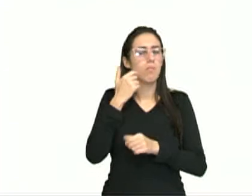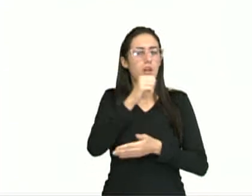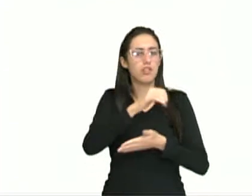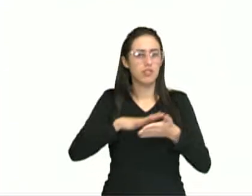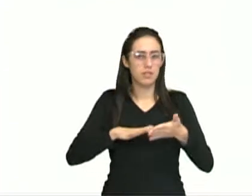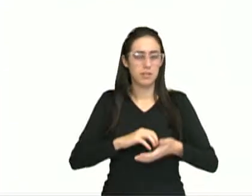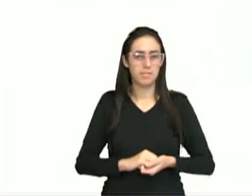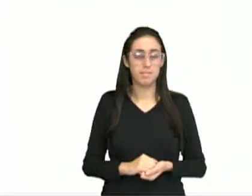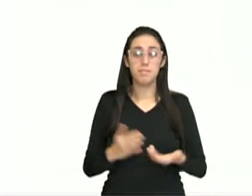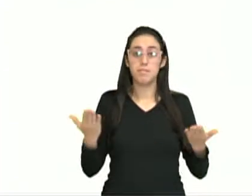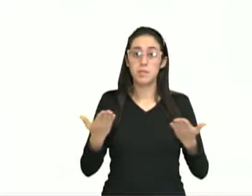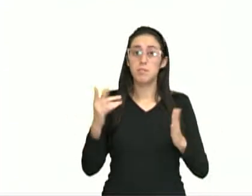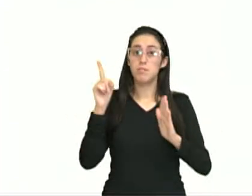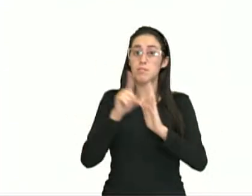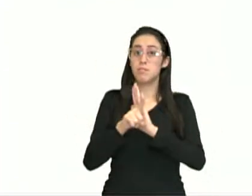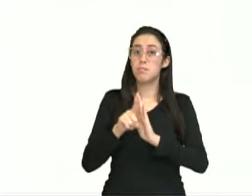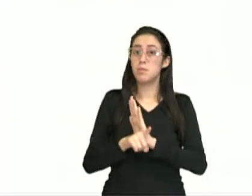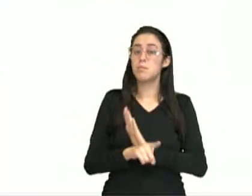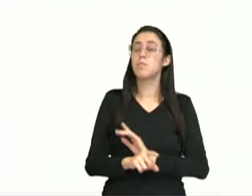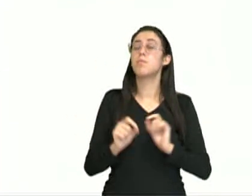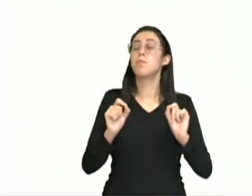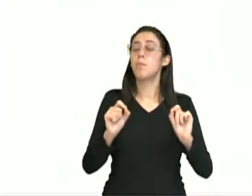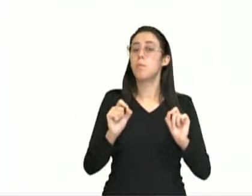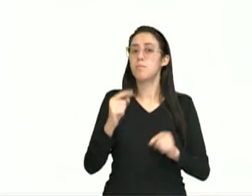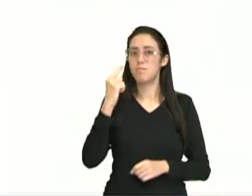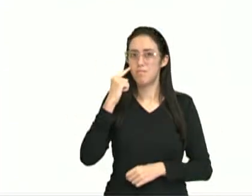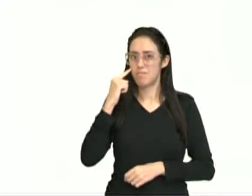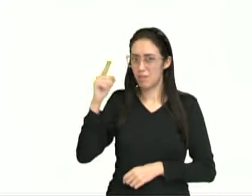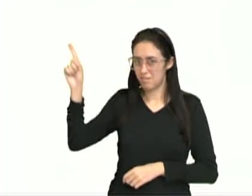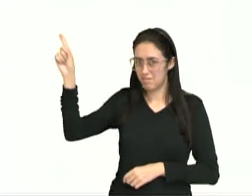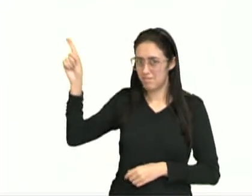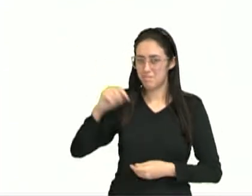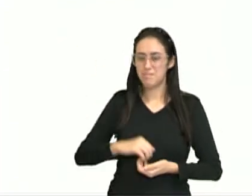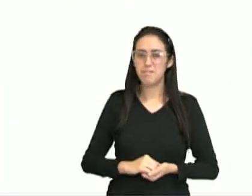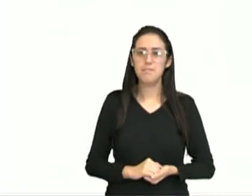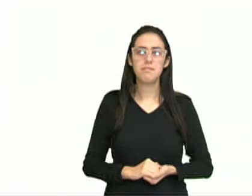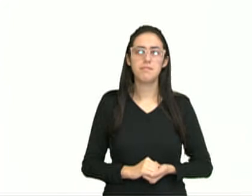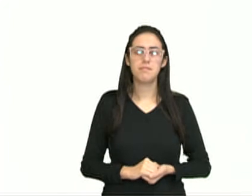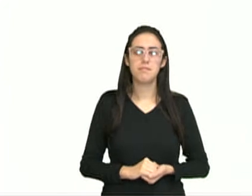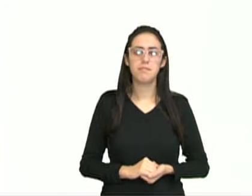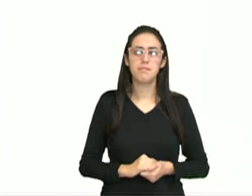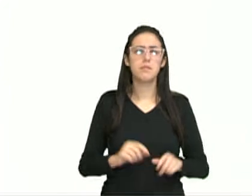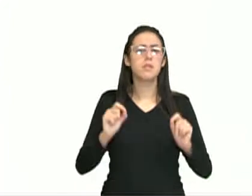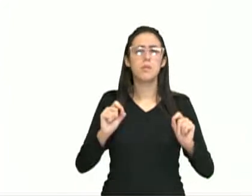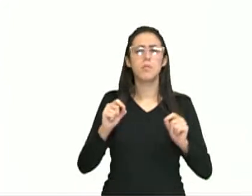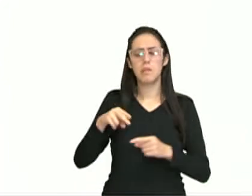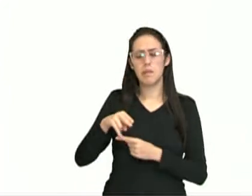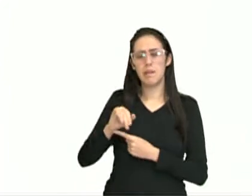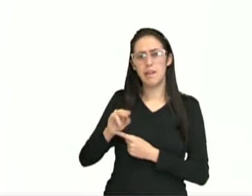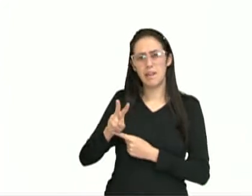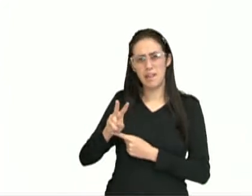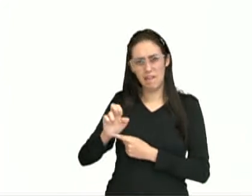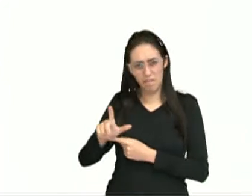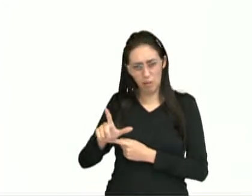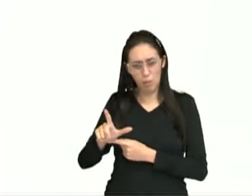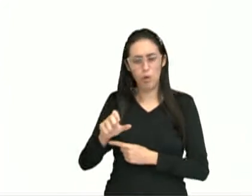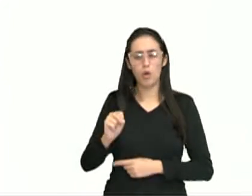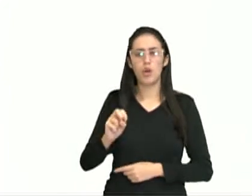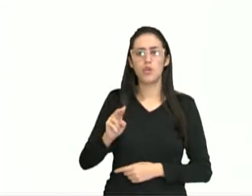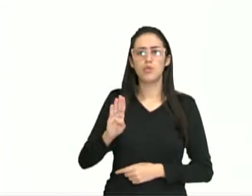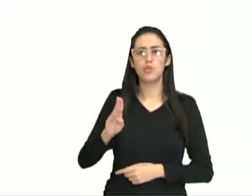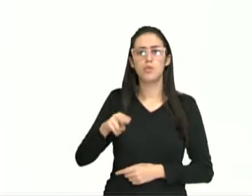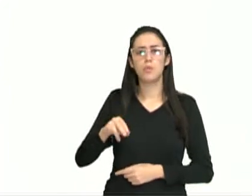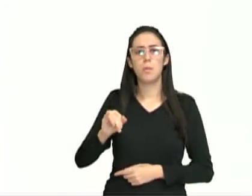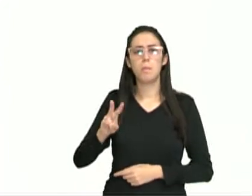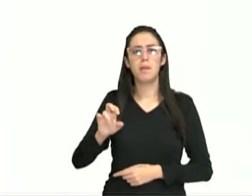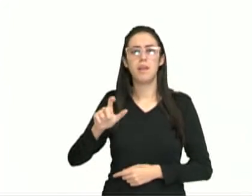E os questionamentos, as perguntas que vamos estar respondendo durante a aula. O que são níveis e subníveis de energia? Que conceitos